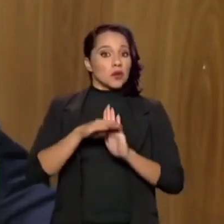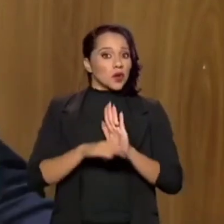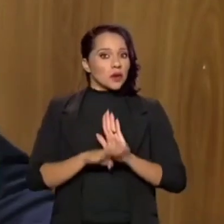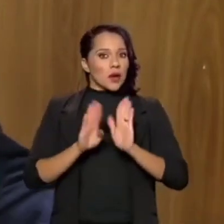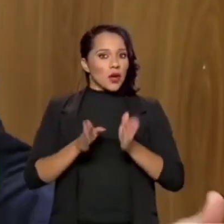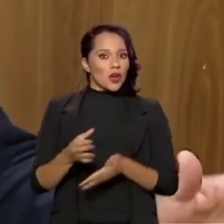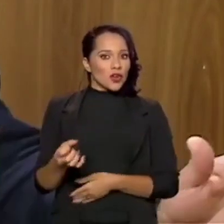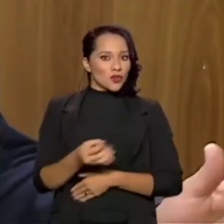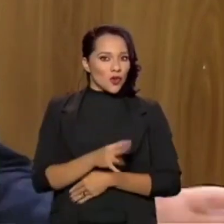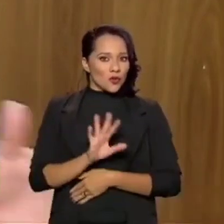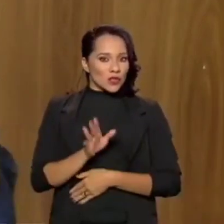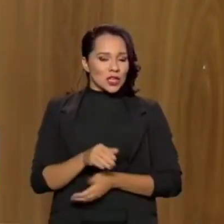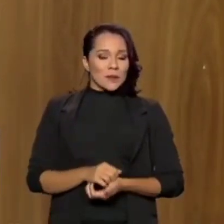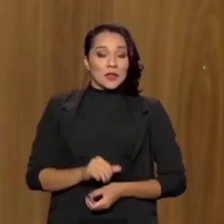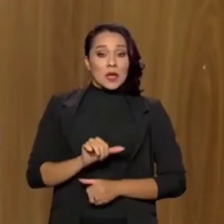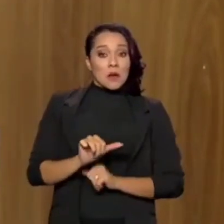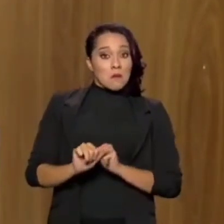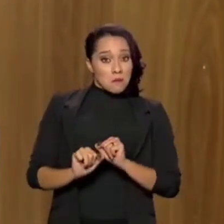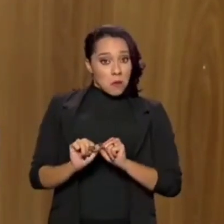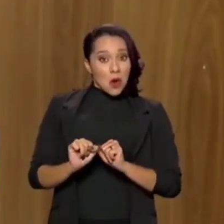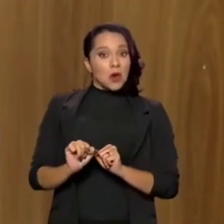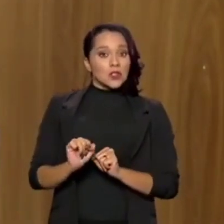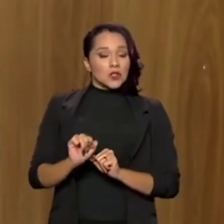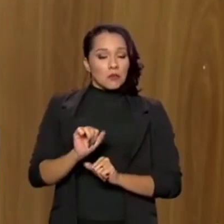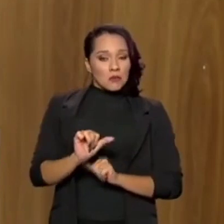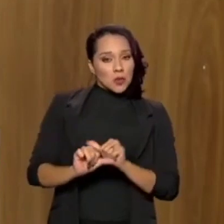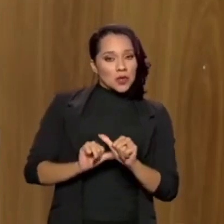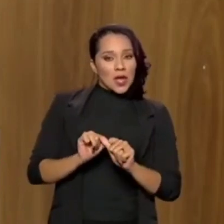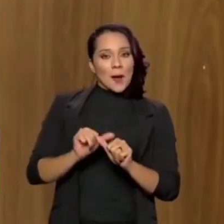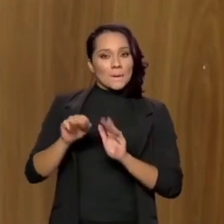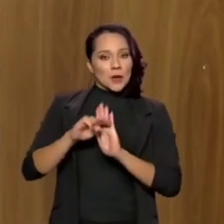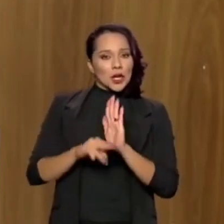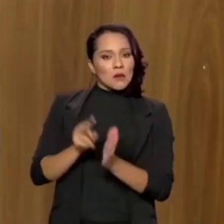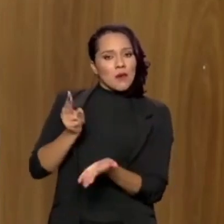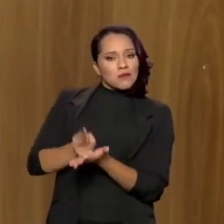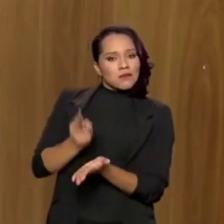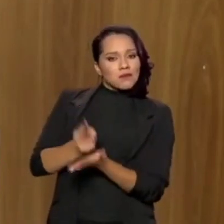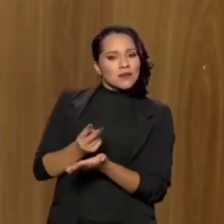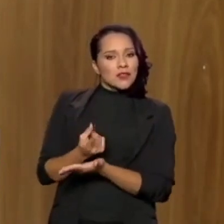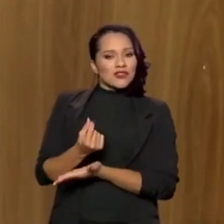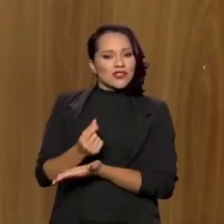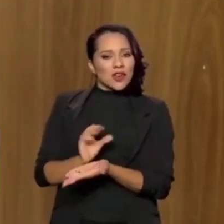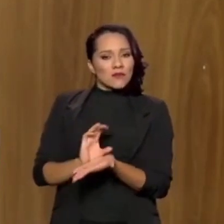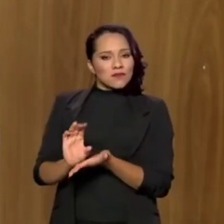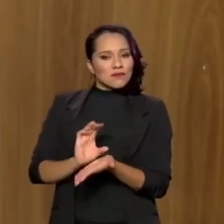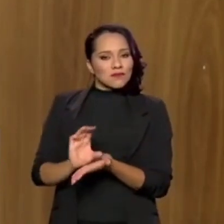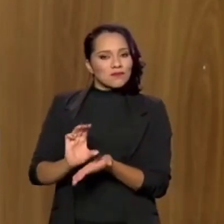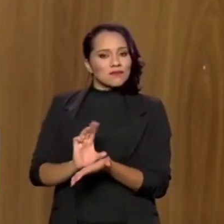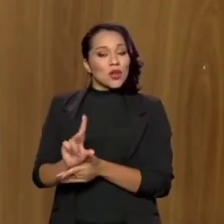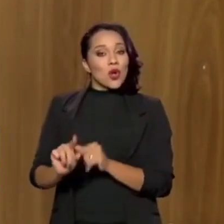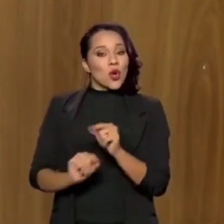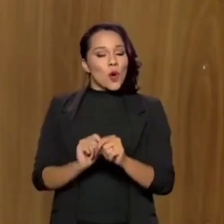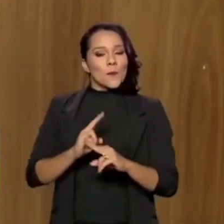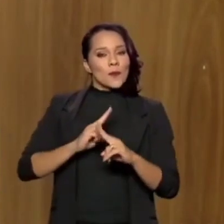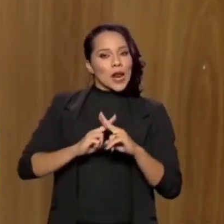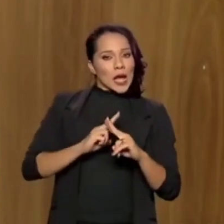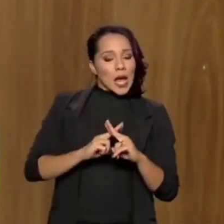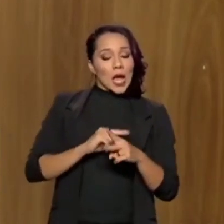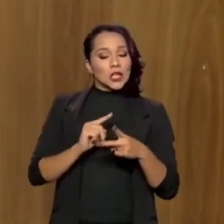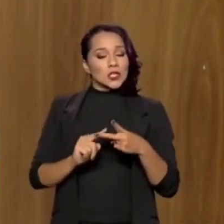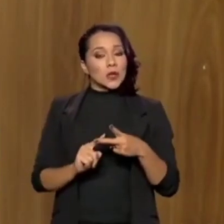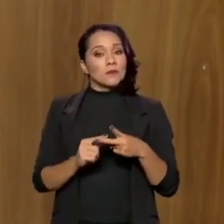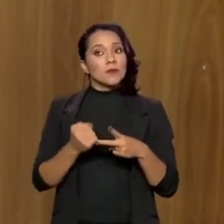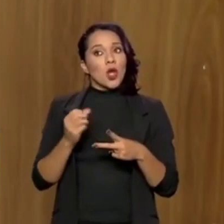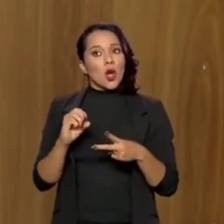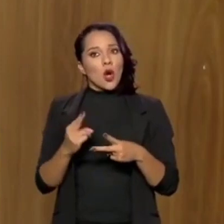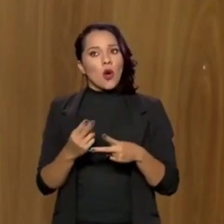renovado, está virando um programa permanente, os recursos estão sendo basicamente através de Caixa Econômica Federal,